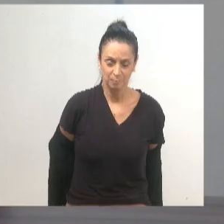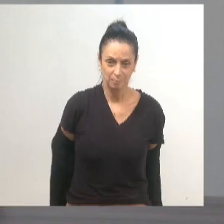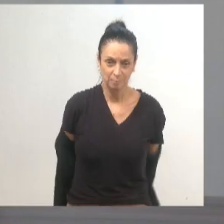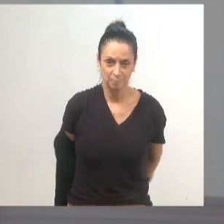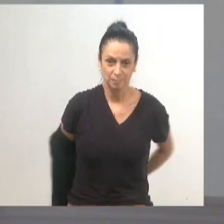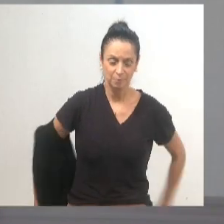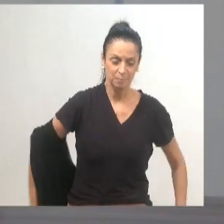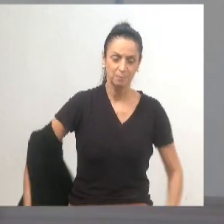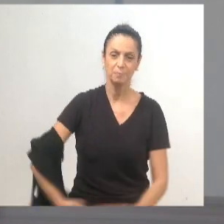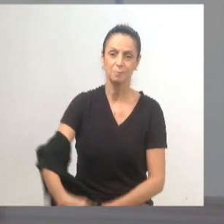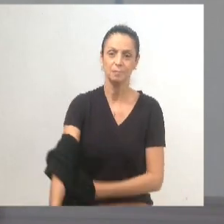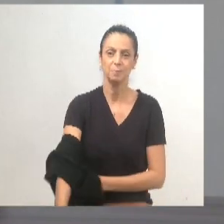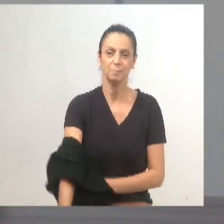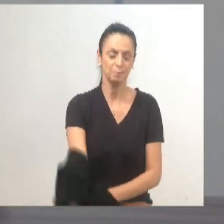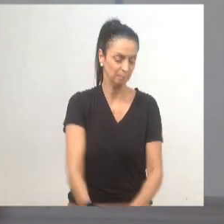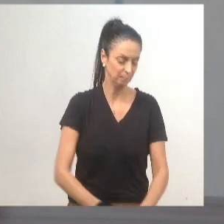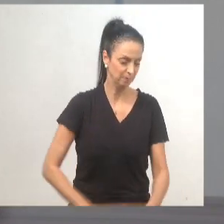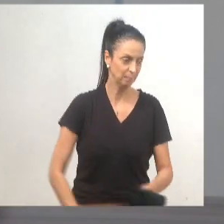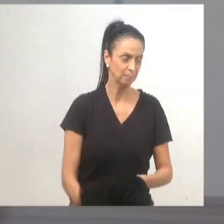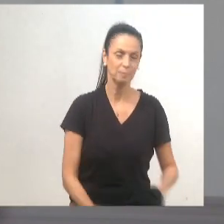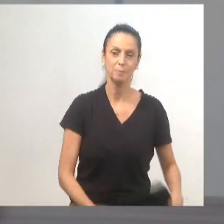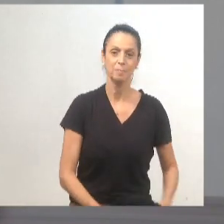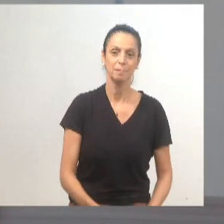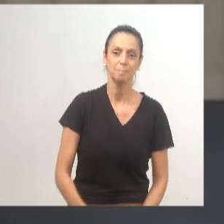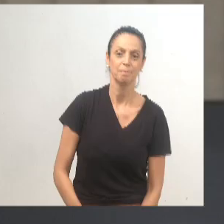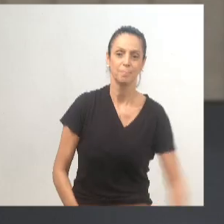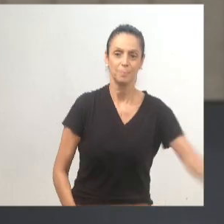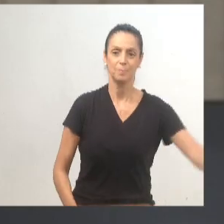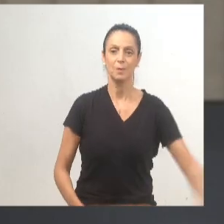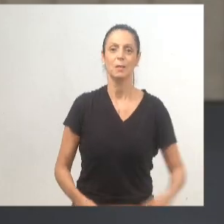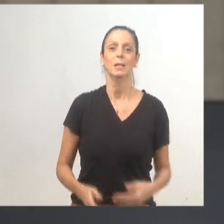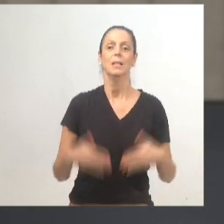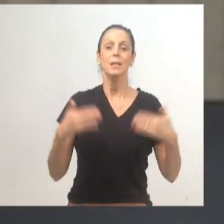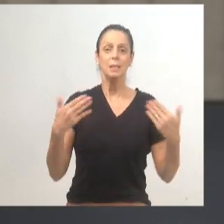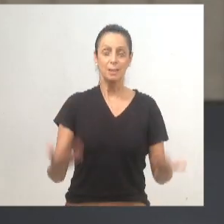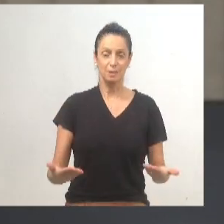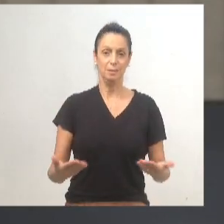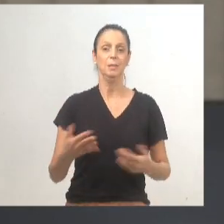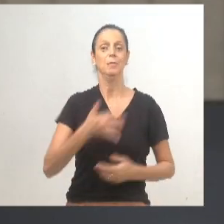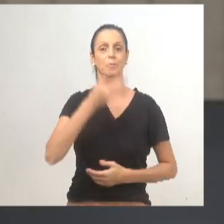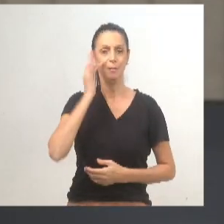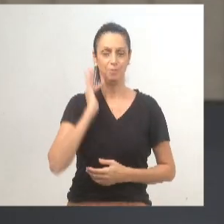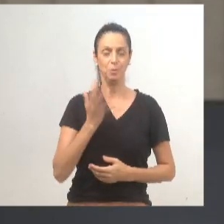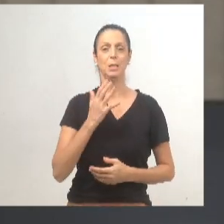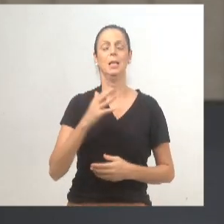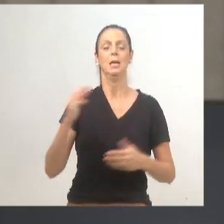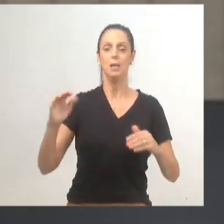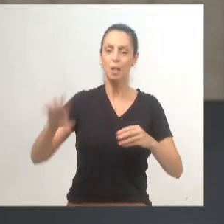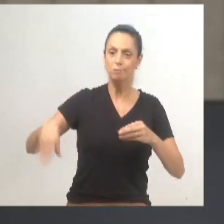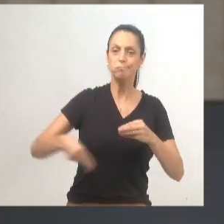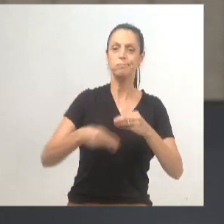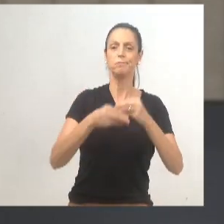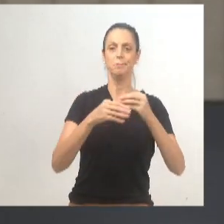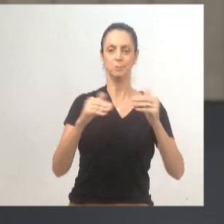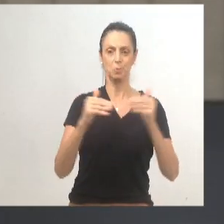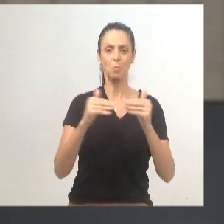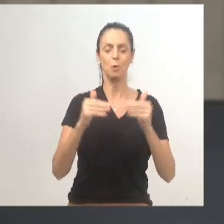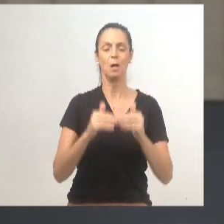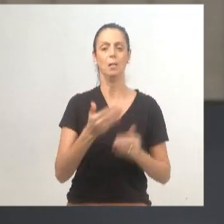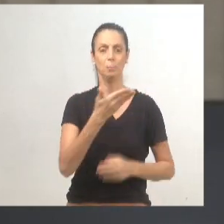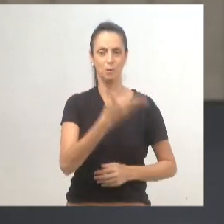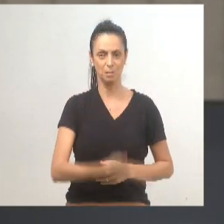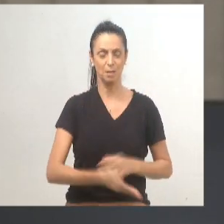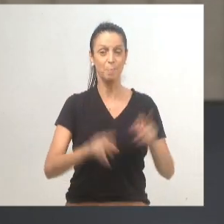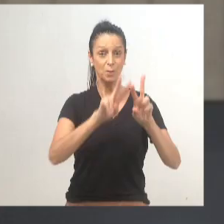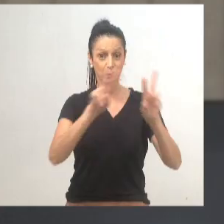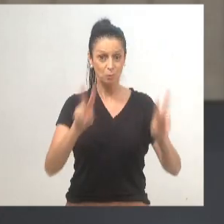Com autorização do orador, concedido a parte ao vereador Jean Volpato. Vereador Flavinho, primeiro eu gostaria de corroborar e concordar com Vossa Excelência em